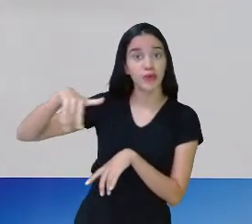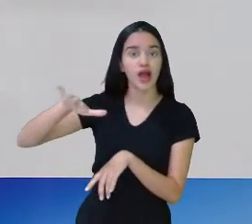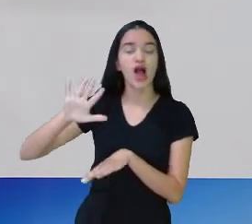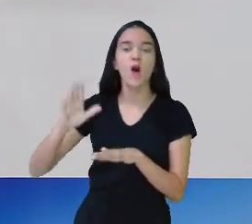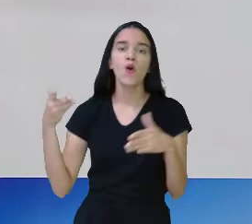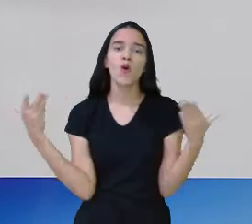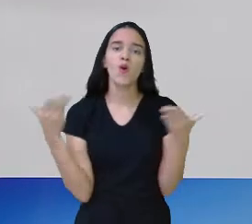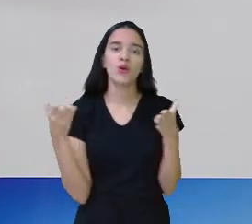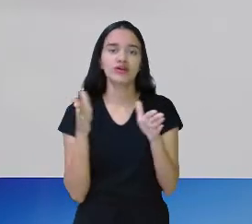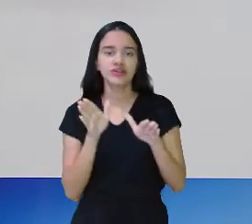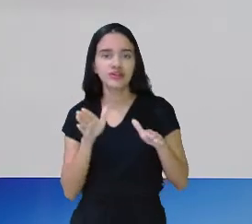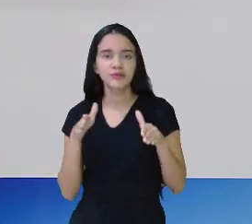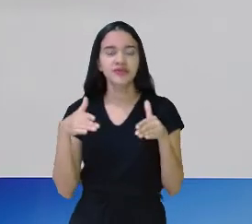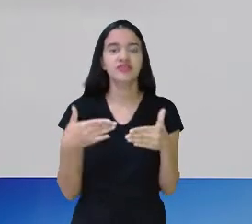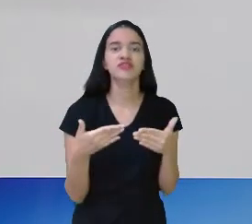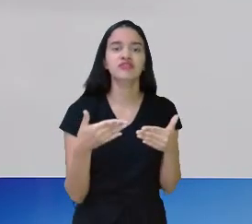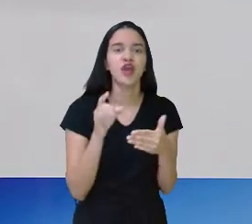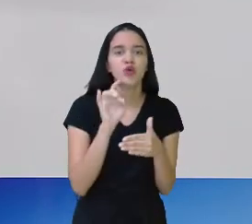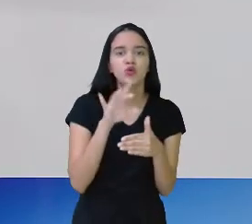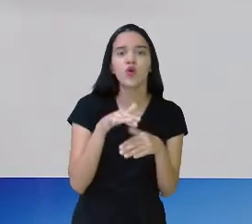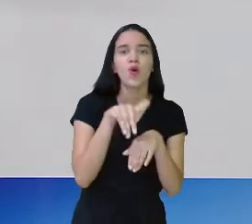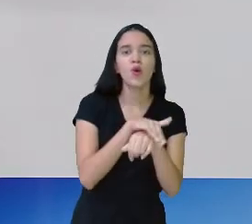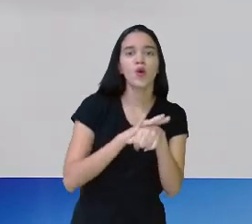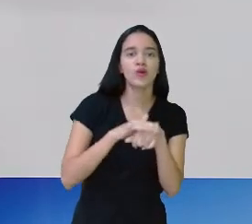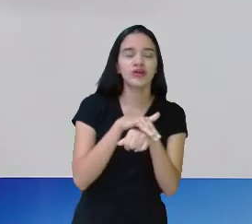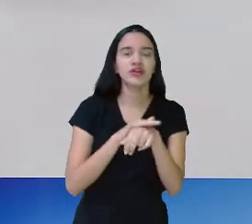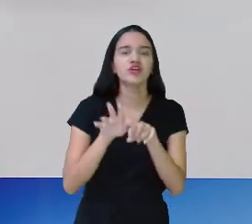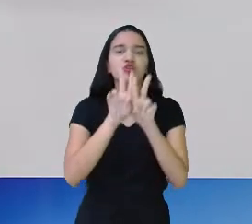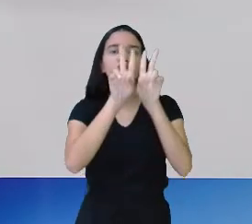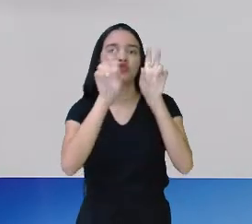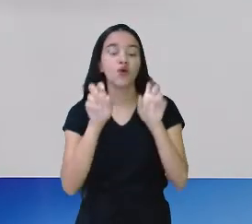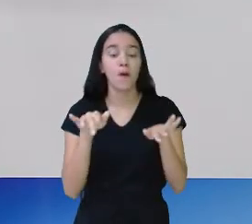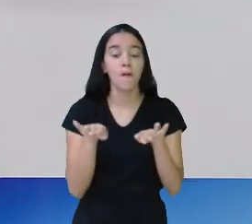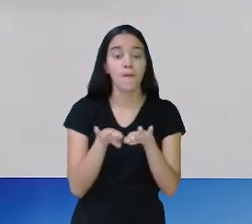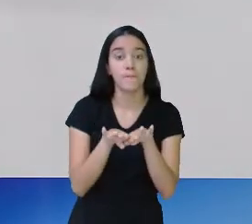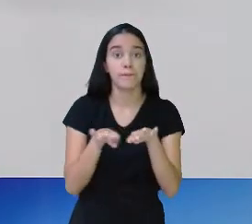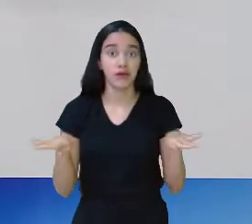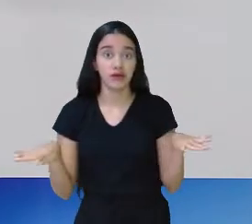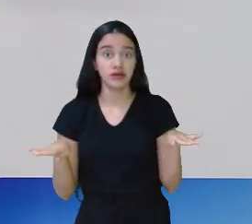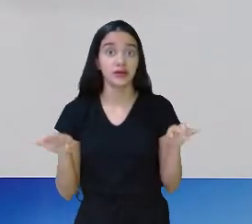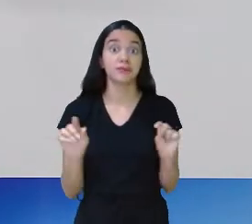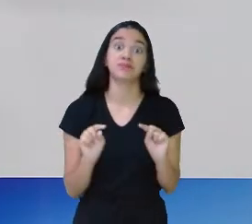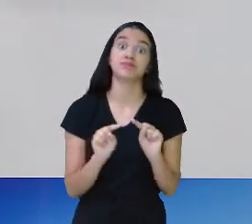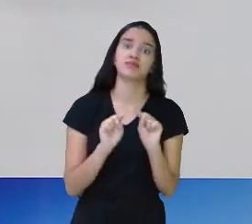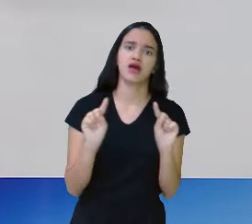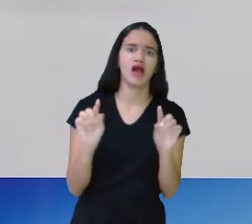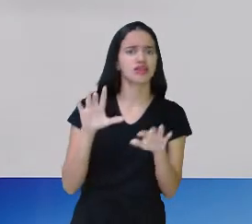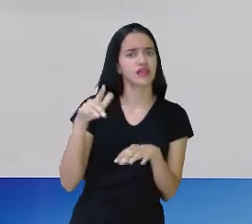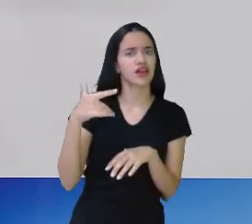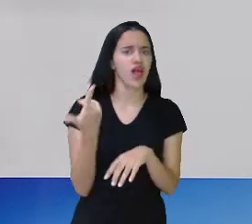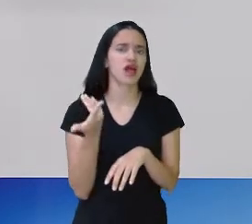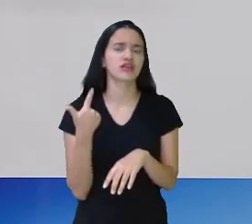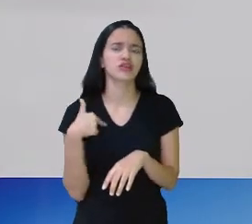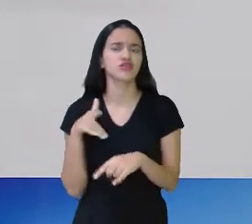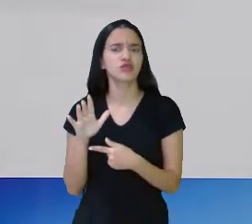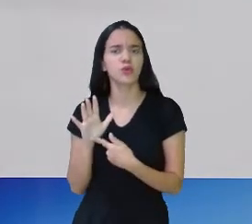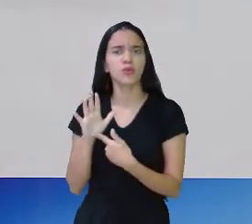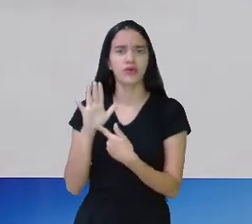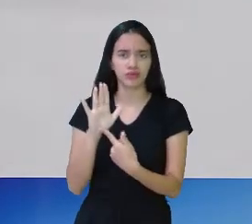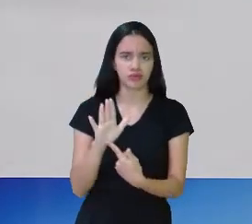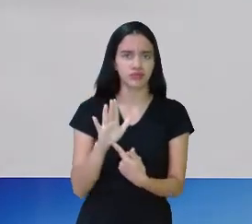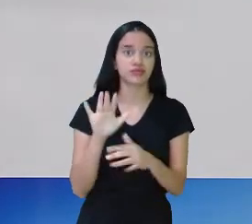Hoje, especificamente, só conversaremos sobre as figuras planas. Mas, lógico que eu trarei as